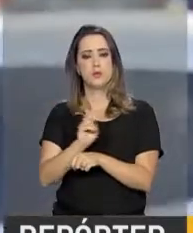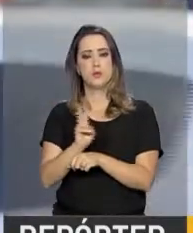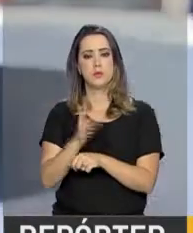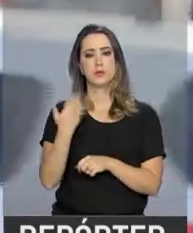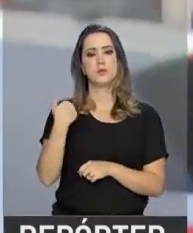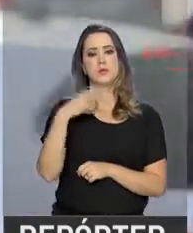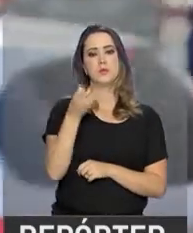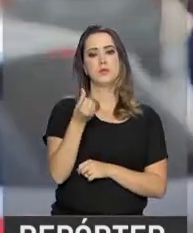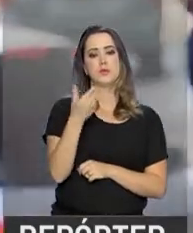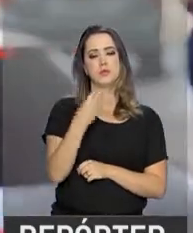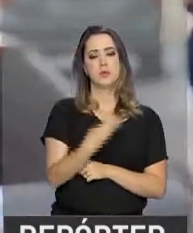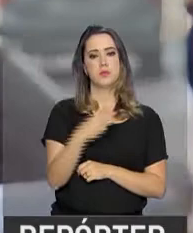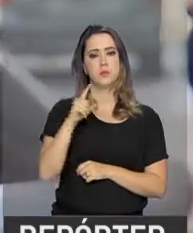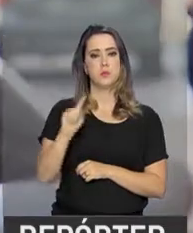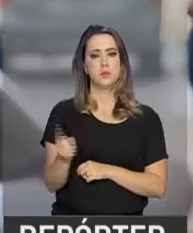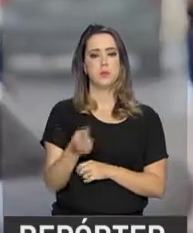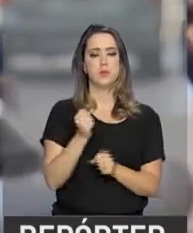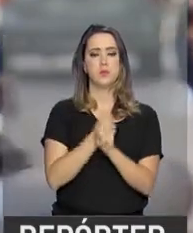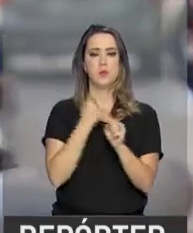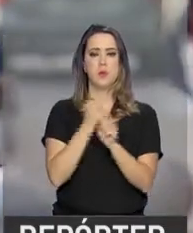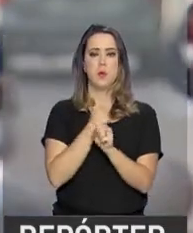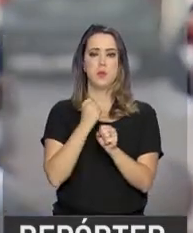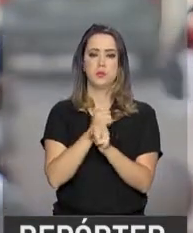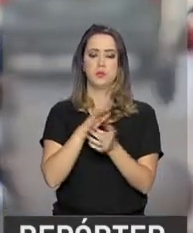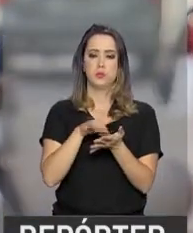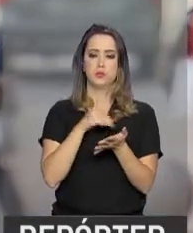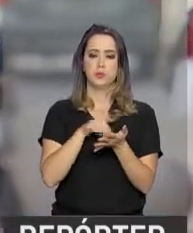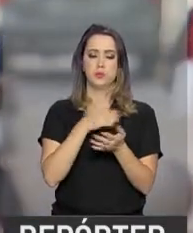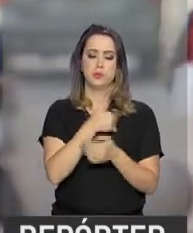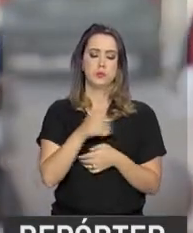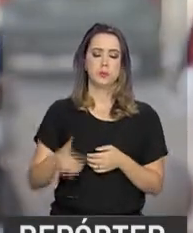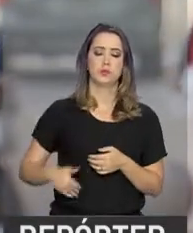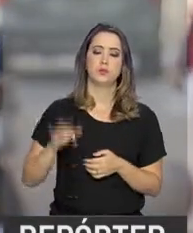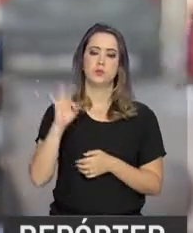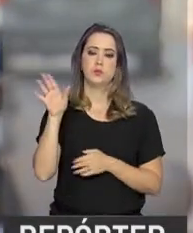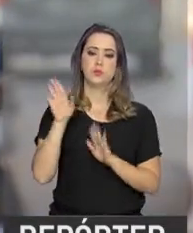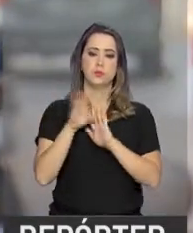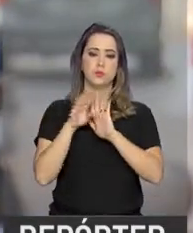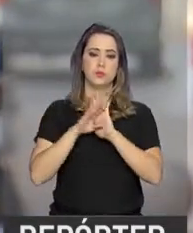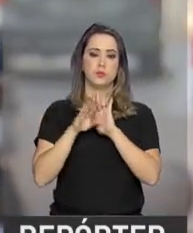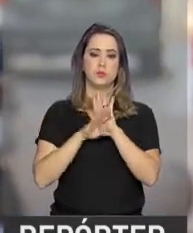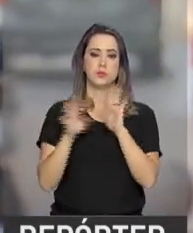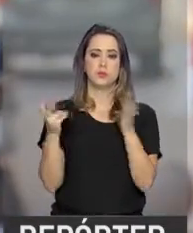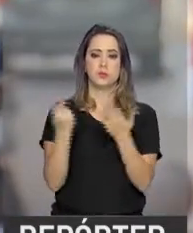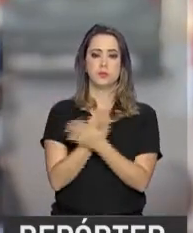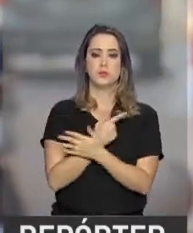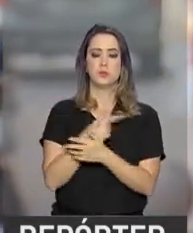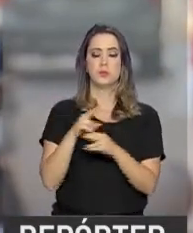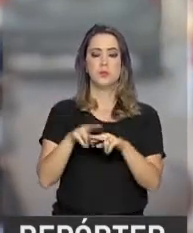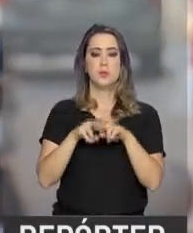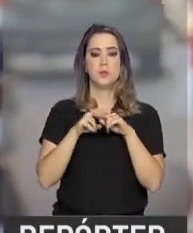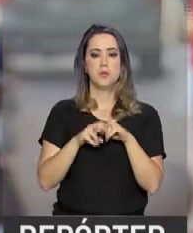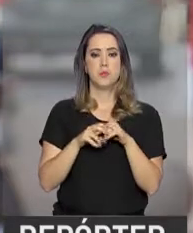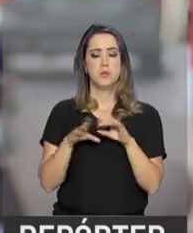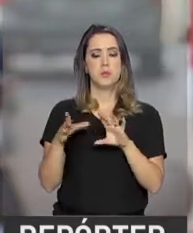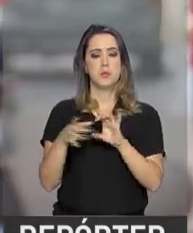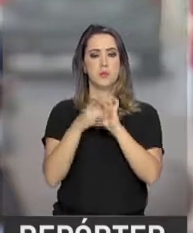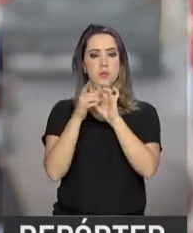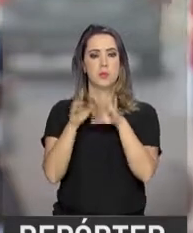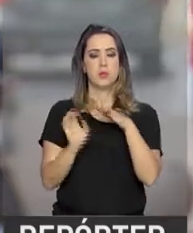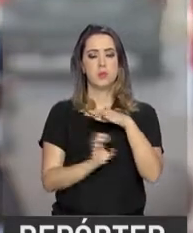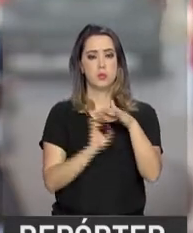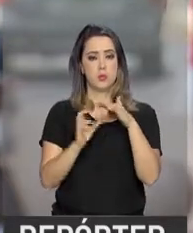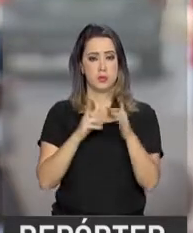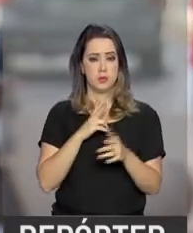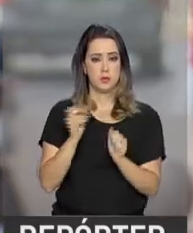63 mil obras cadastradas pelo governo federal são projetos realizados via parceria público privada